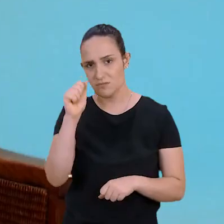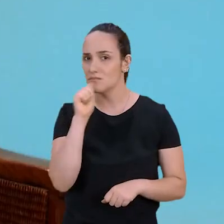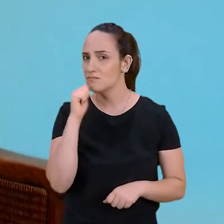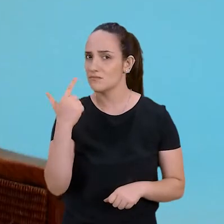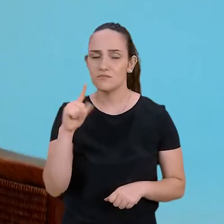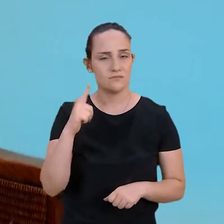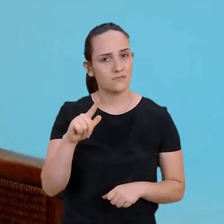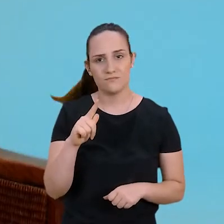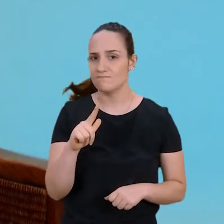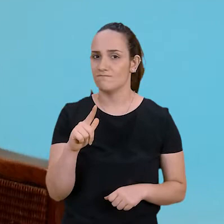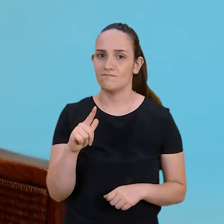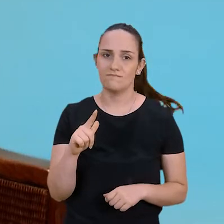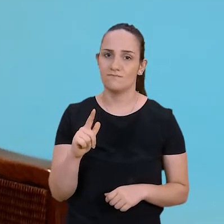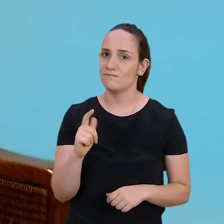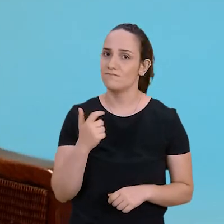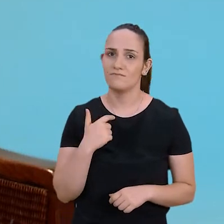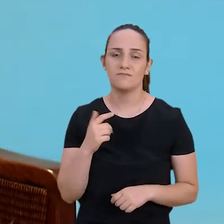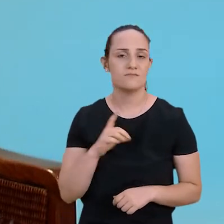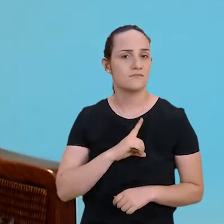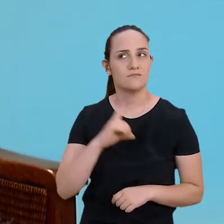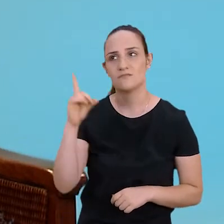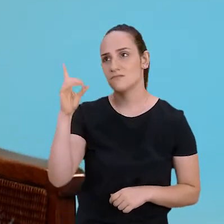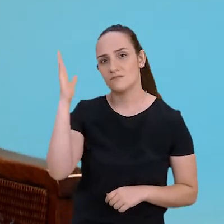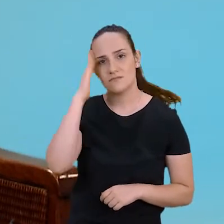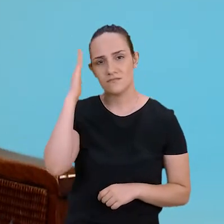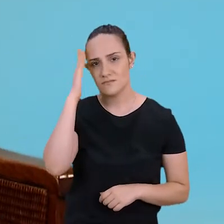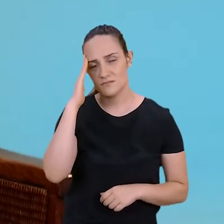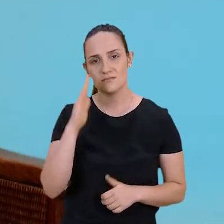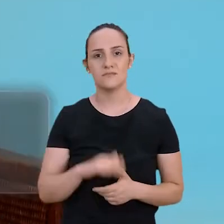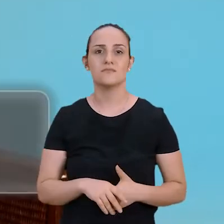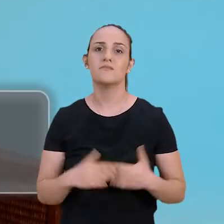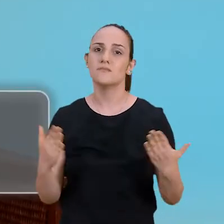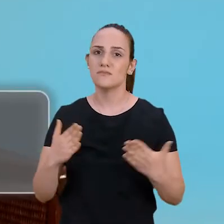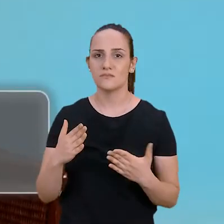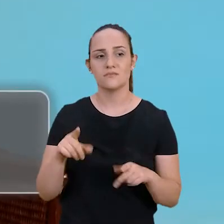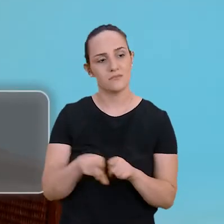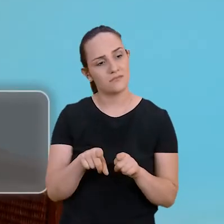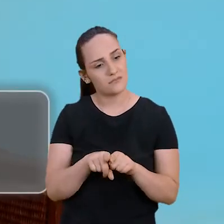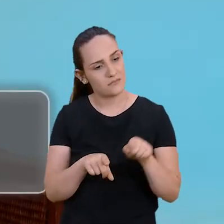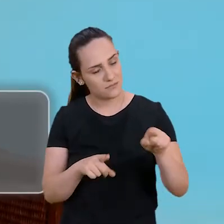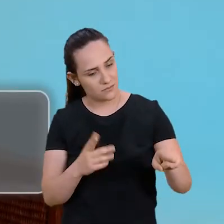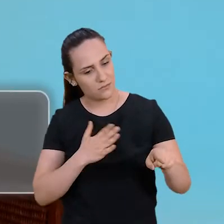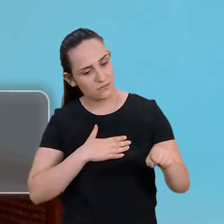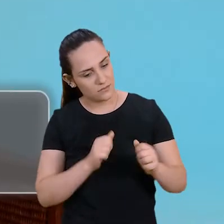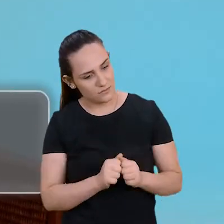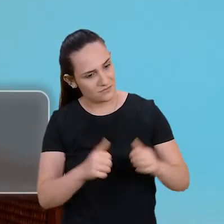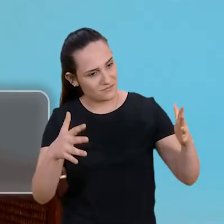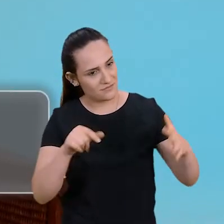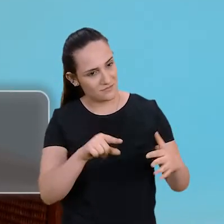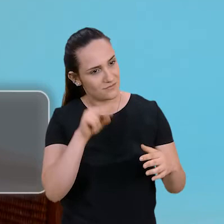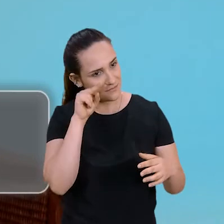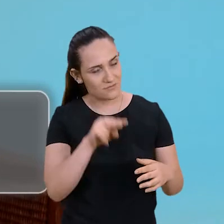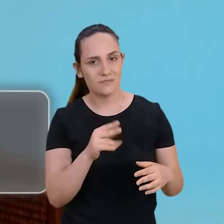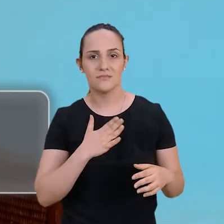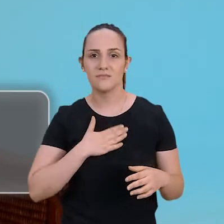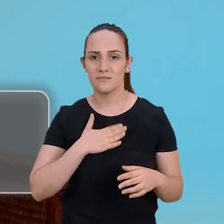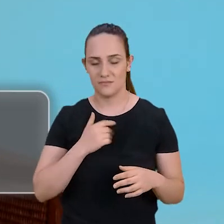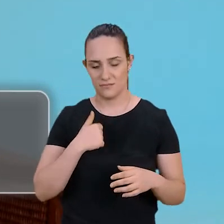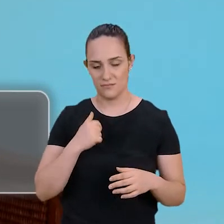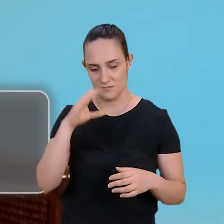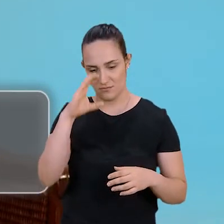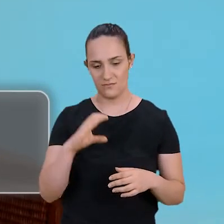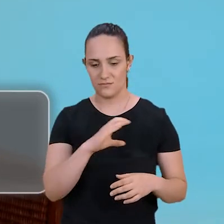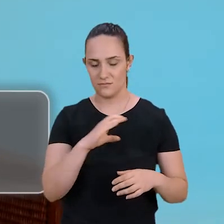Só Deus sabe, nossa, só Deus. Deus e tá o meu milagre aqui. E assim, eu sou muito católica, minha família é muito